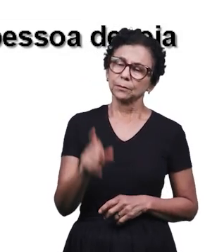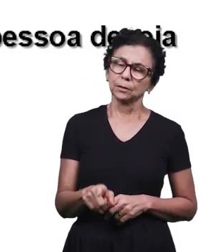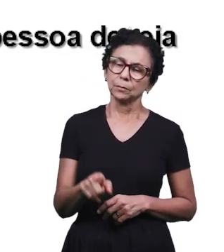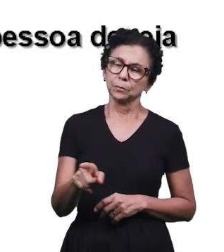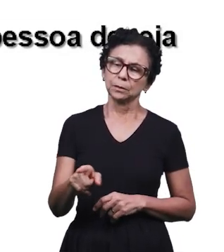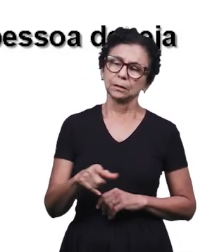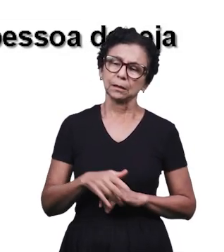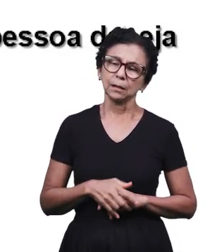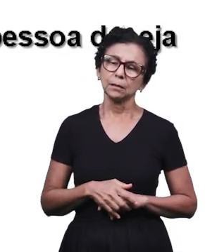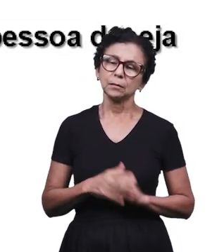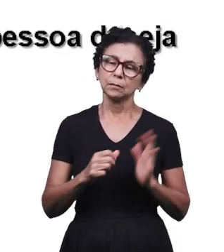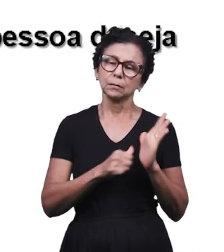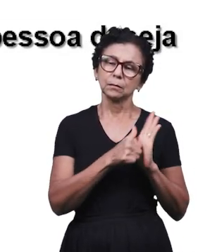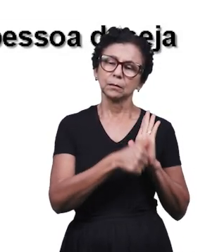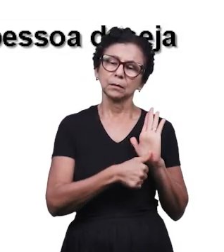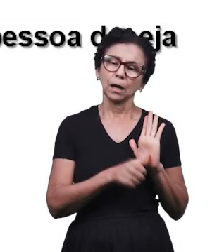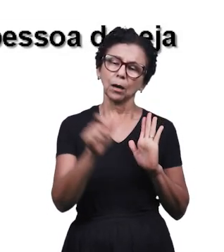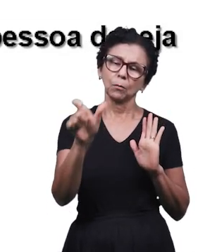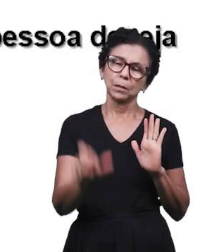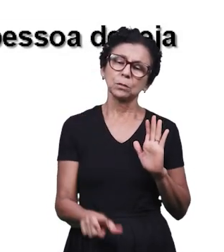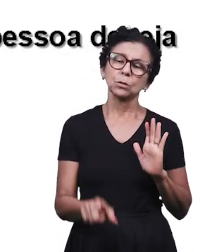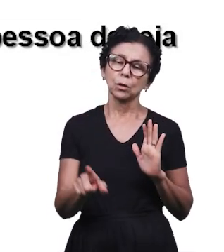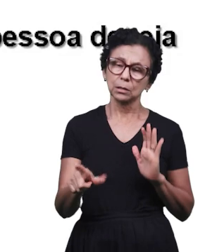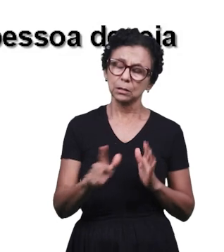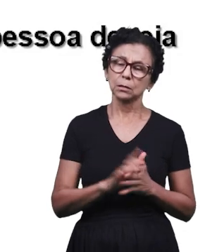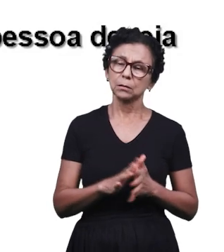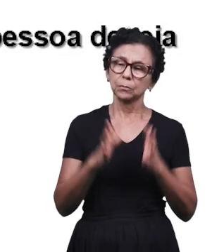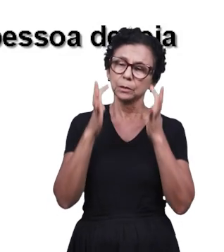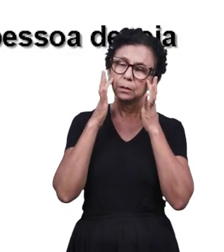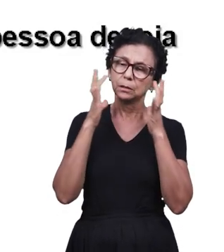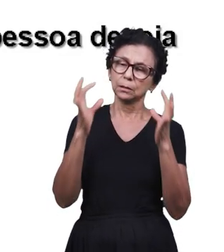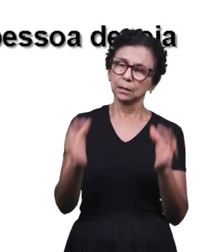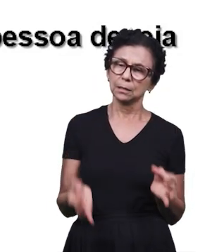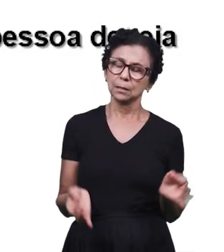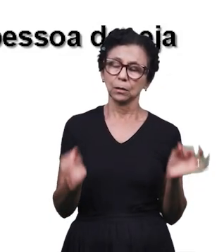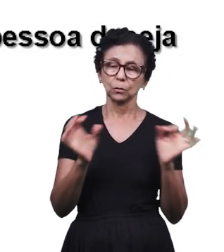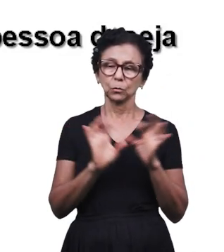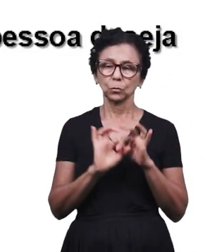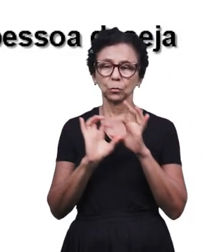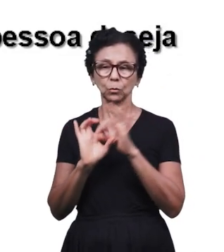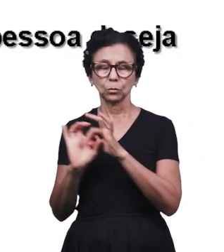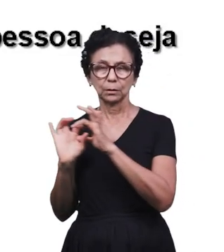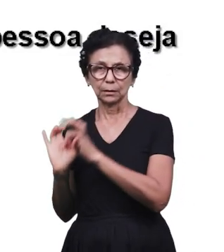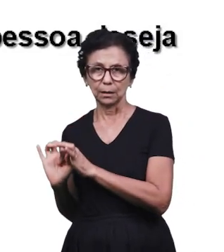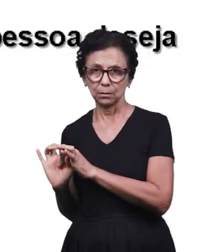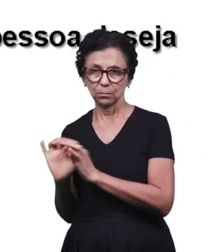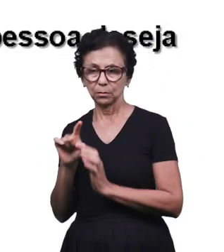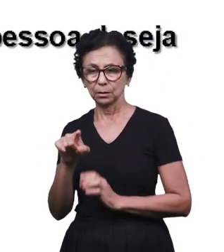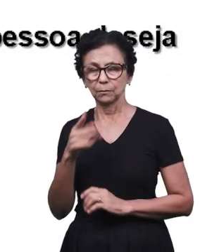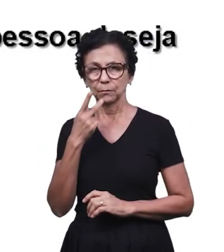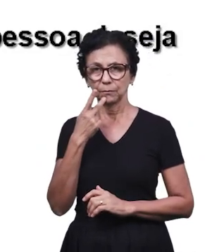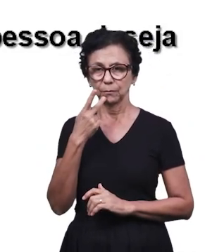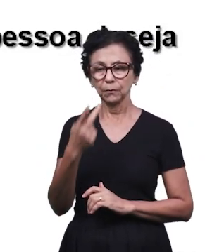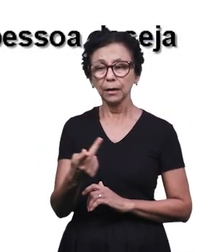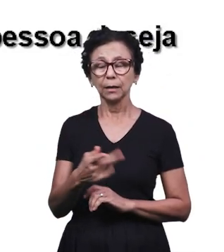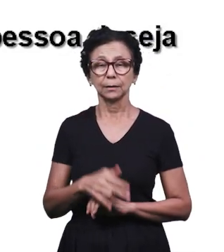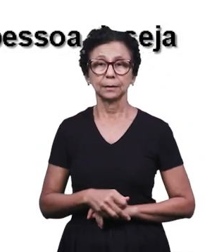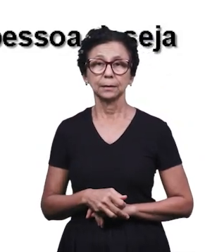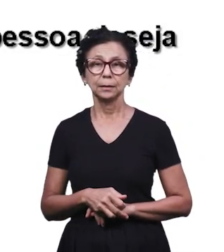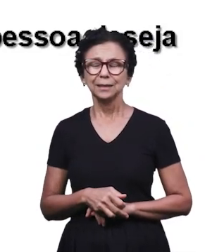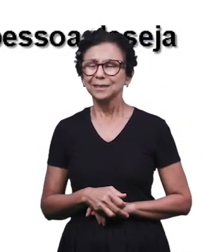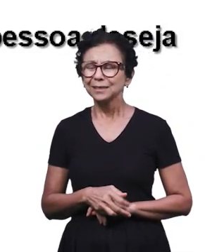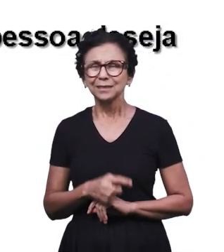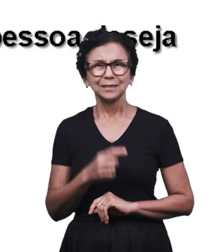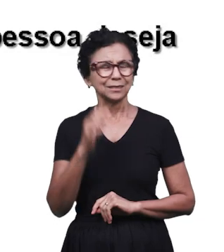devida atenção, prestamos atenção no contexto do que está sendo falado, e se porventura